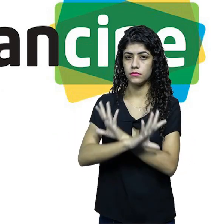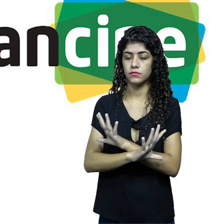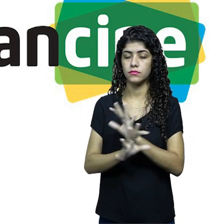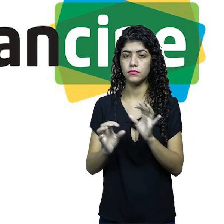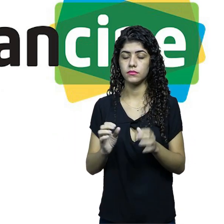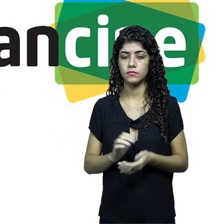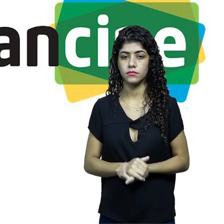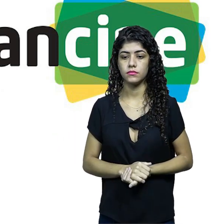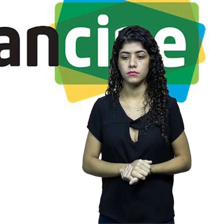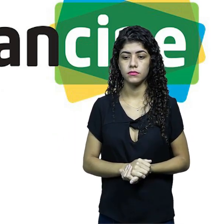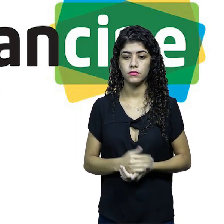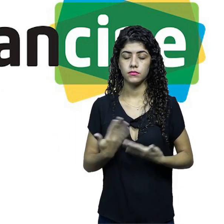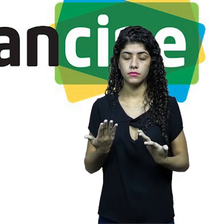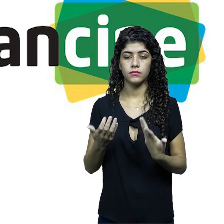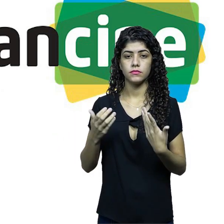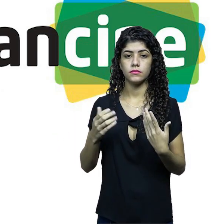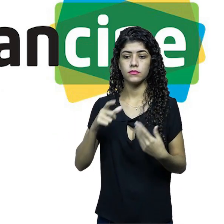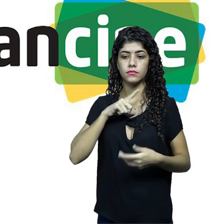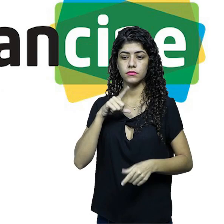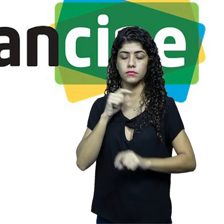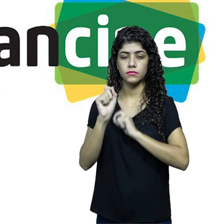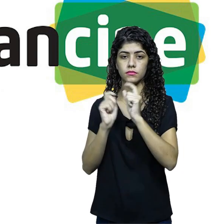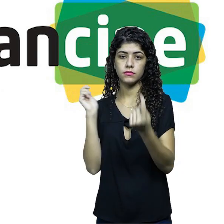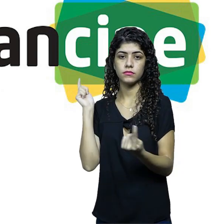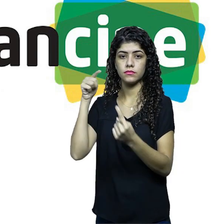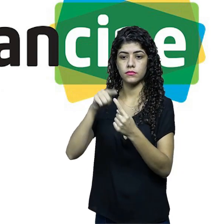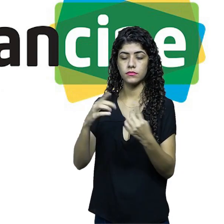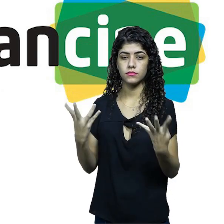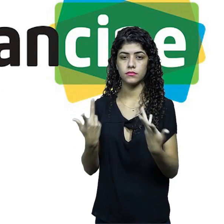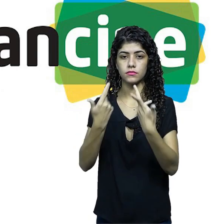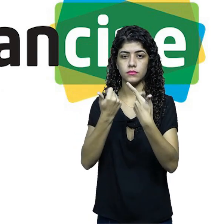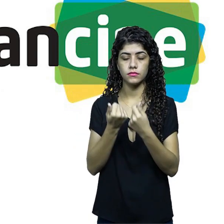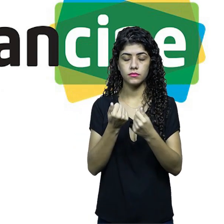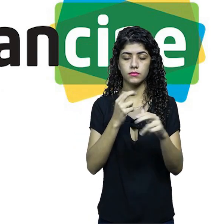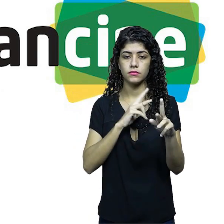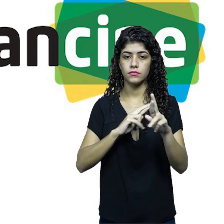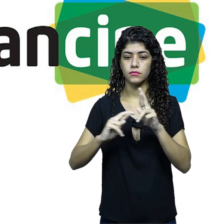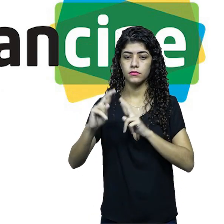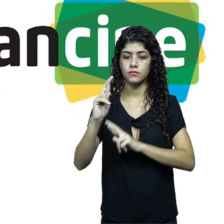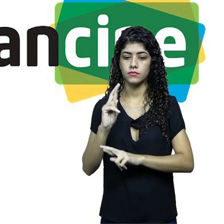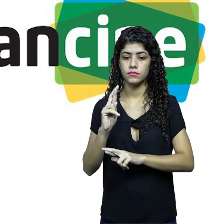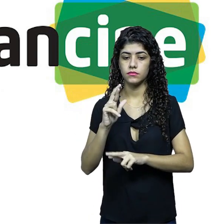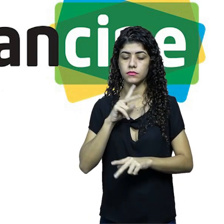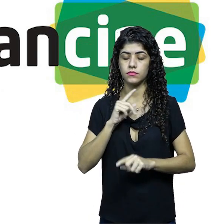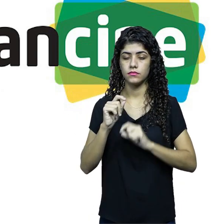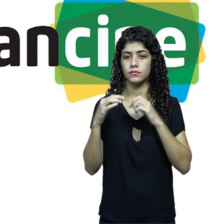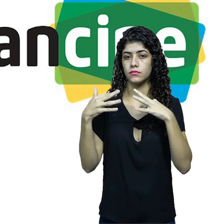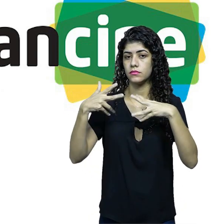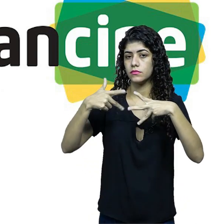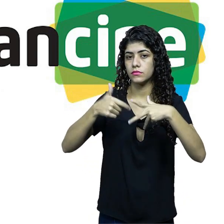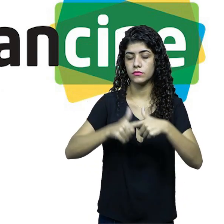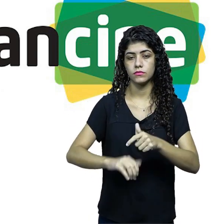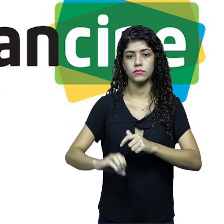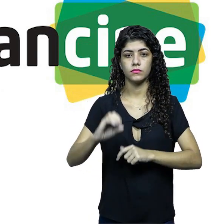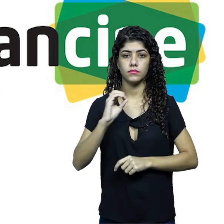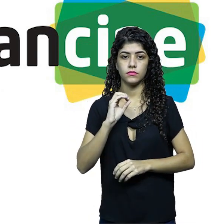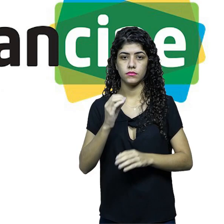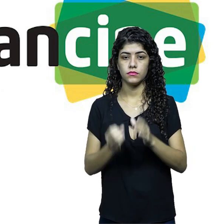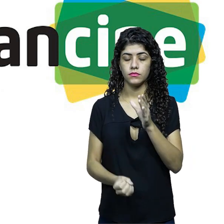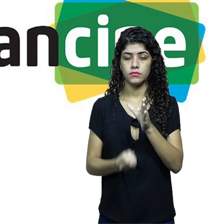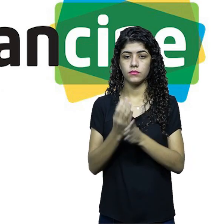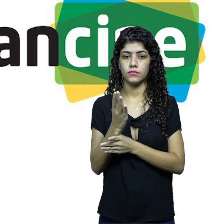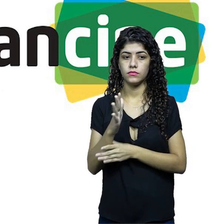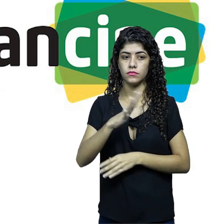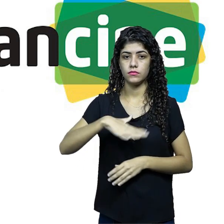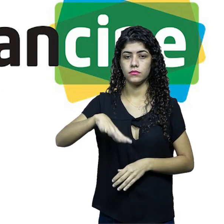sua implementação e consolidação, a Ancine enfrenta agora o desafio de aprimorar seus instrumentos regulatórios, atuando em todos os elos da